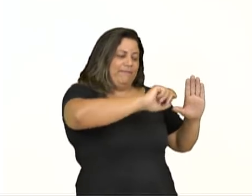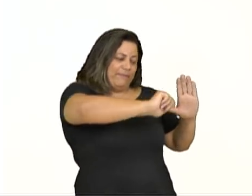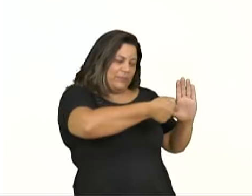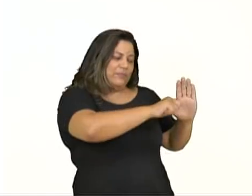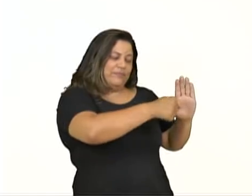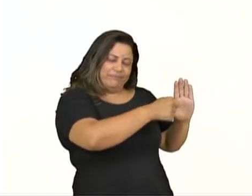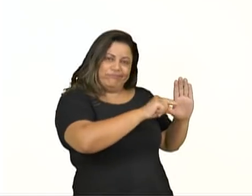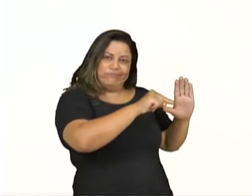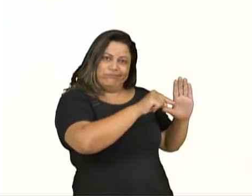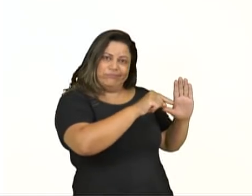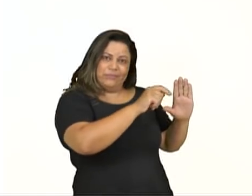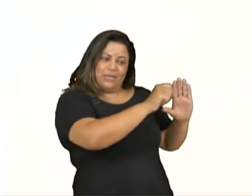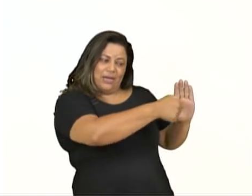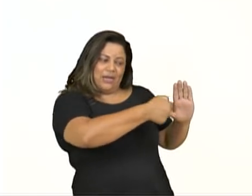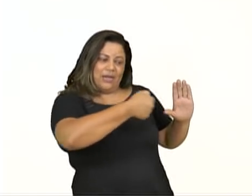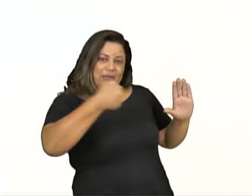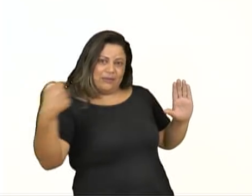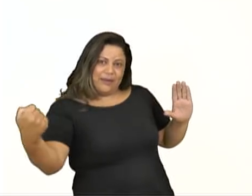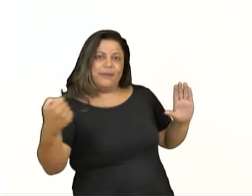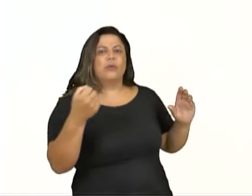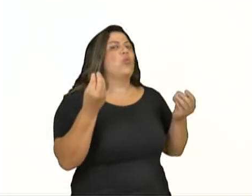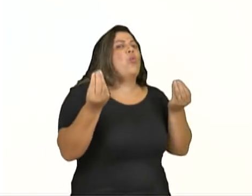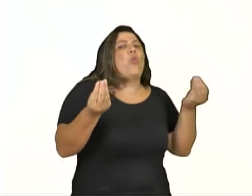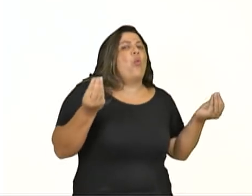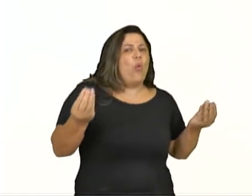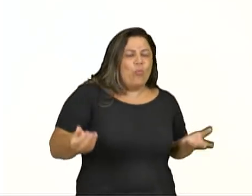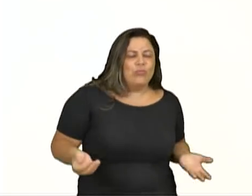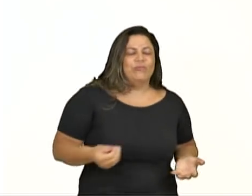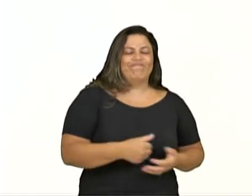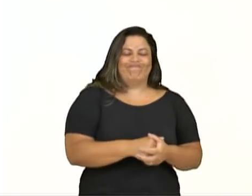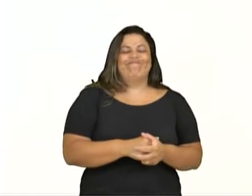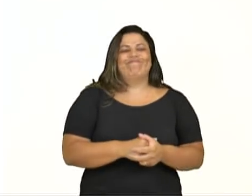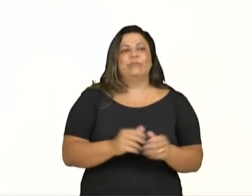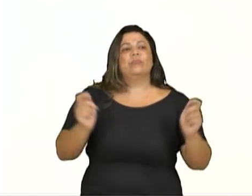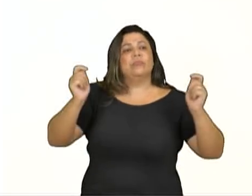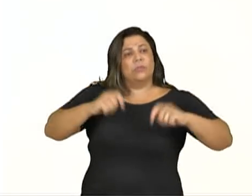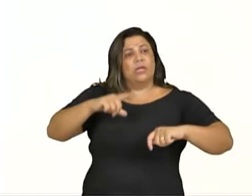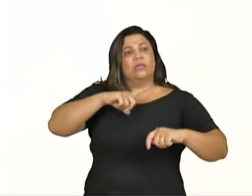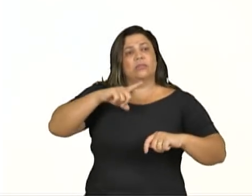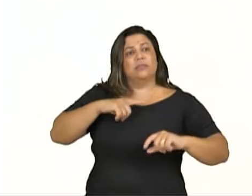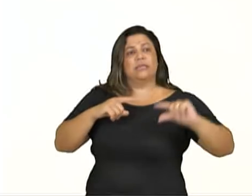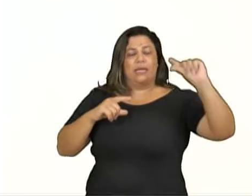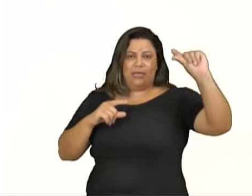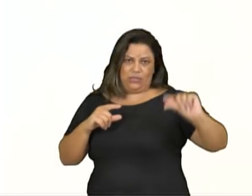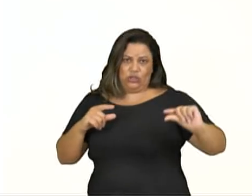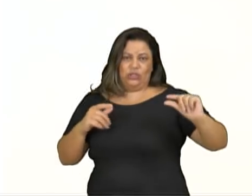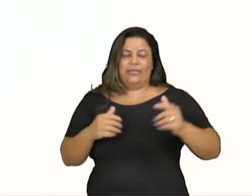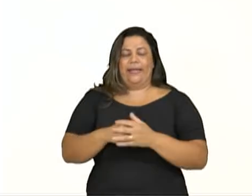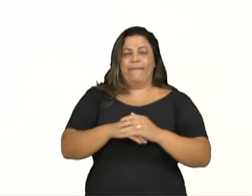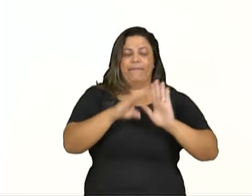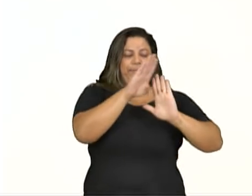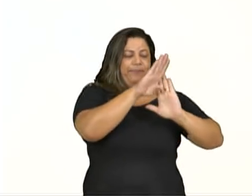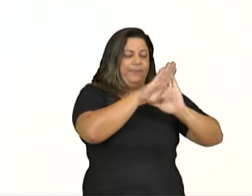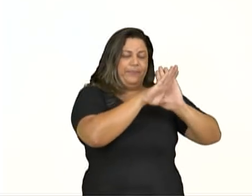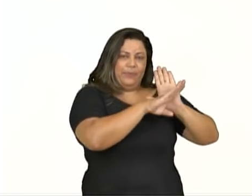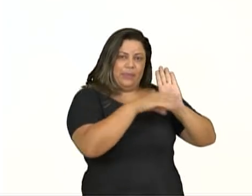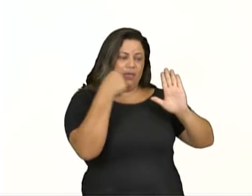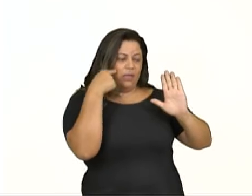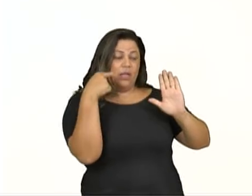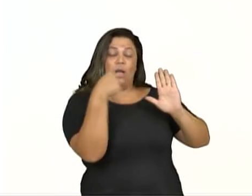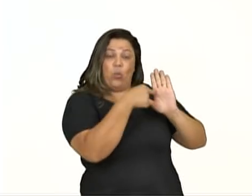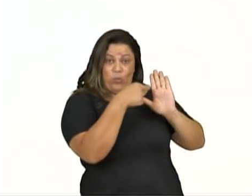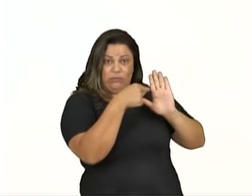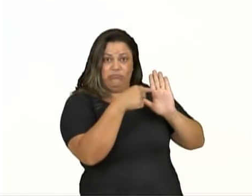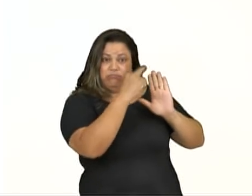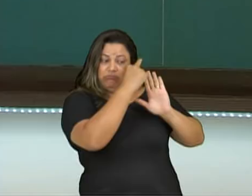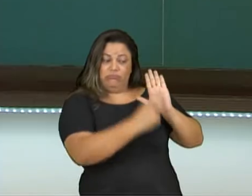cofre. Então, você vai girar o disco menor, onde está a seta ali gravada, de acordo com as seguintes instruções, a partir da posição